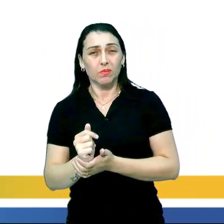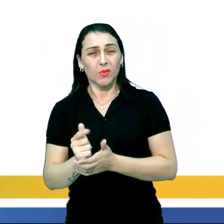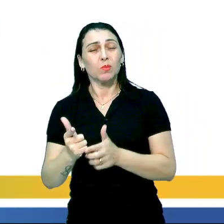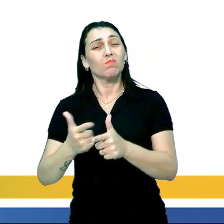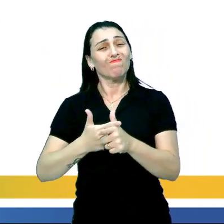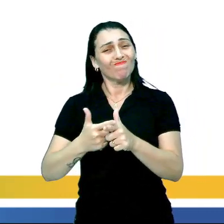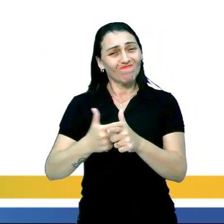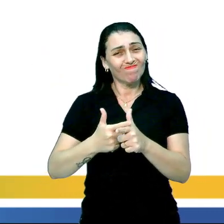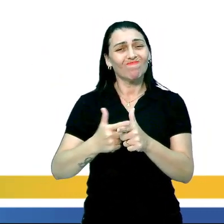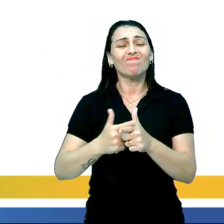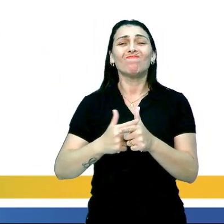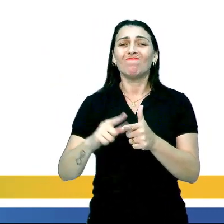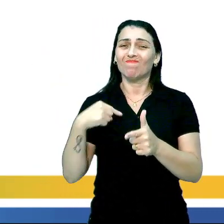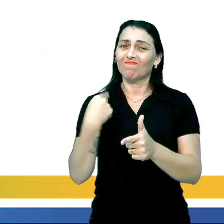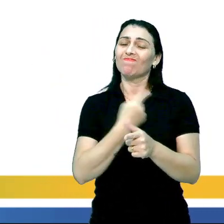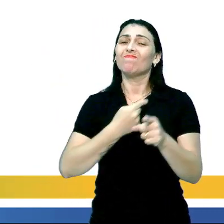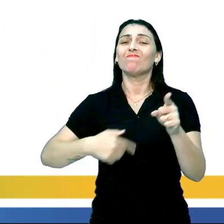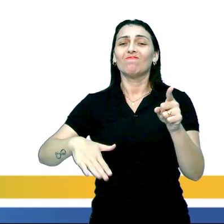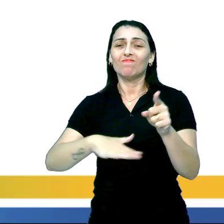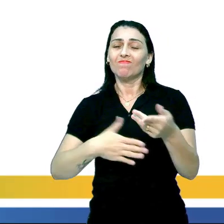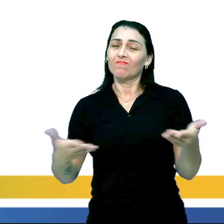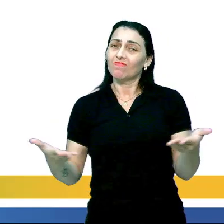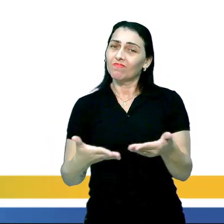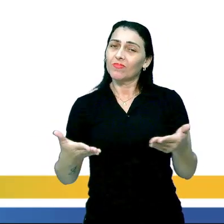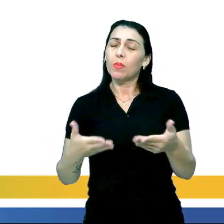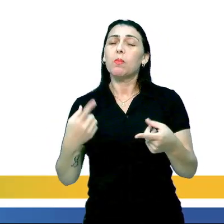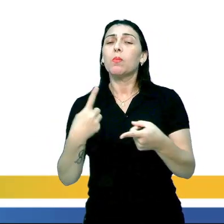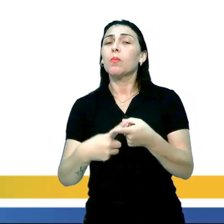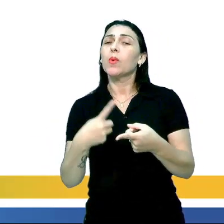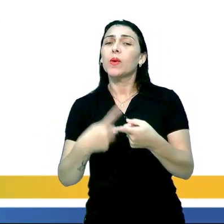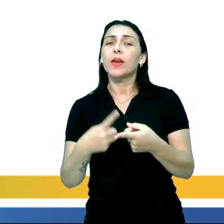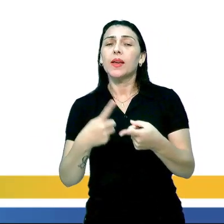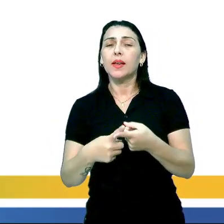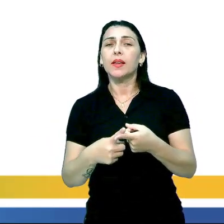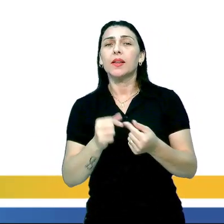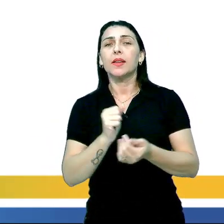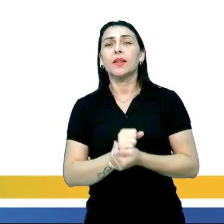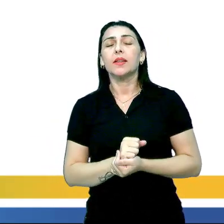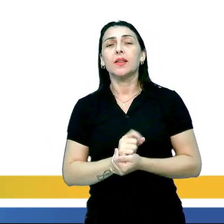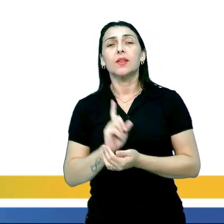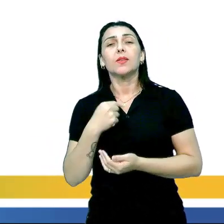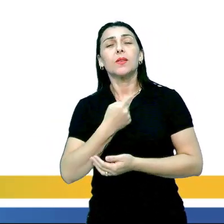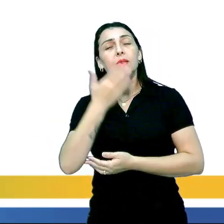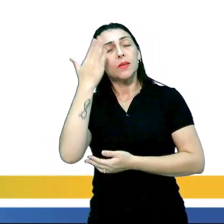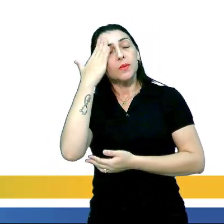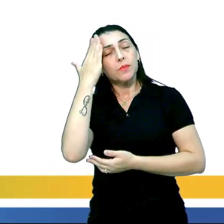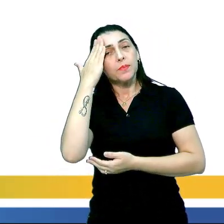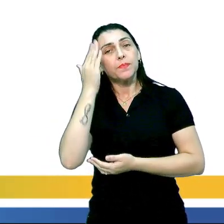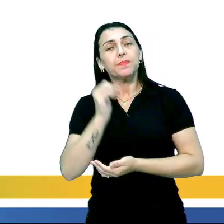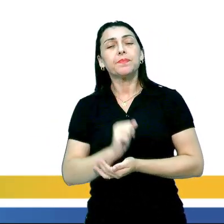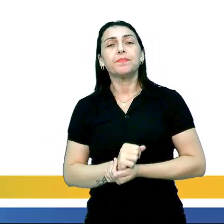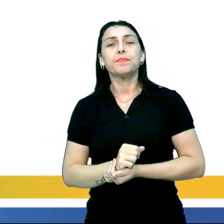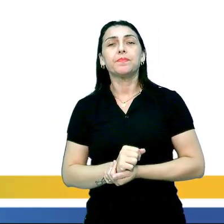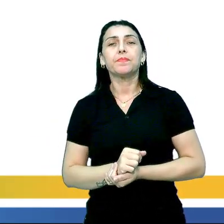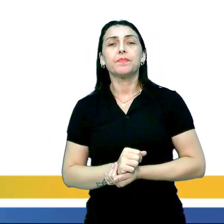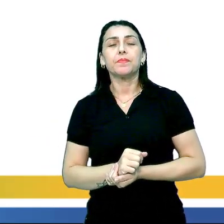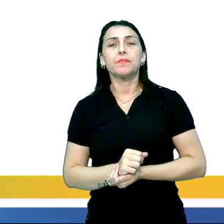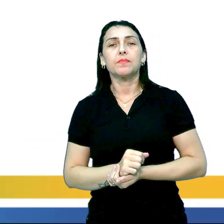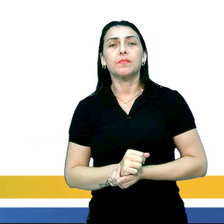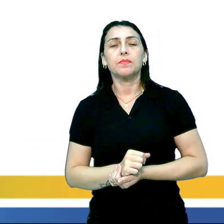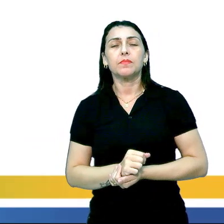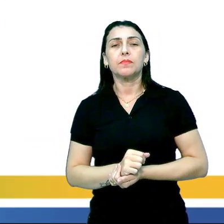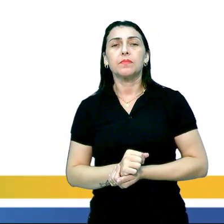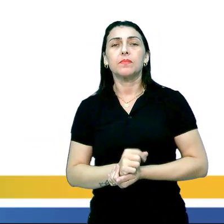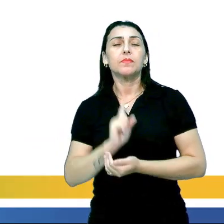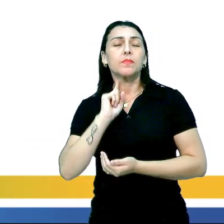grande problema na nossa sociedade atual, porque a gente sabe aí que por que é um problema?